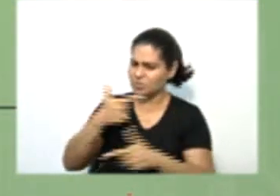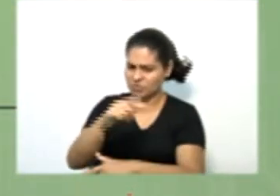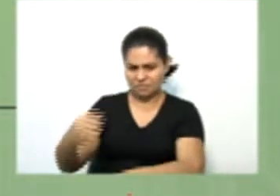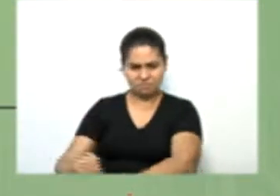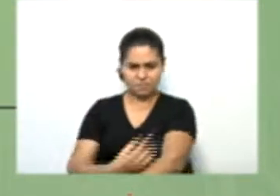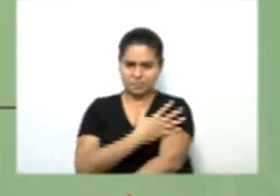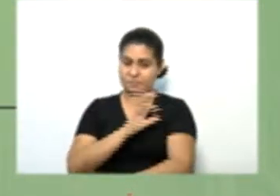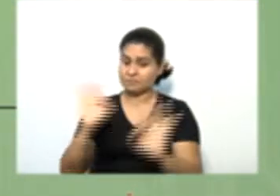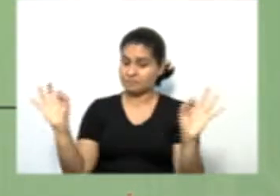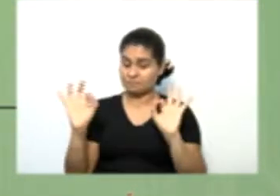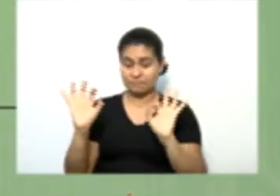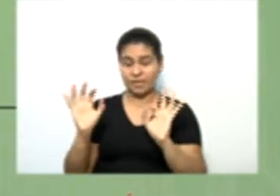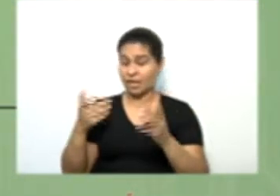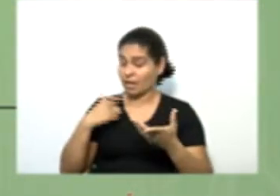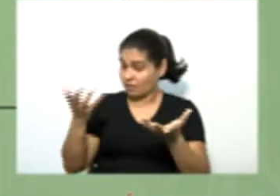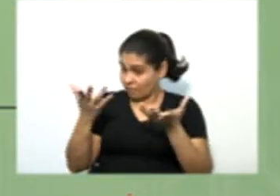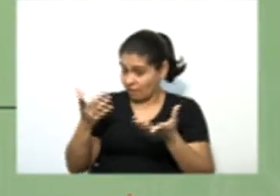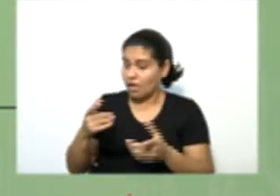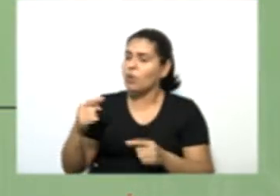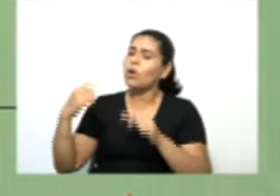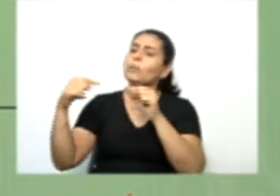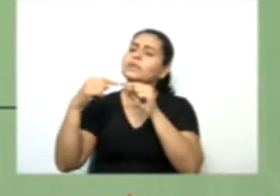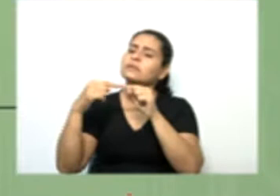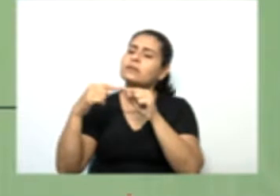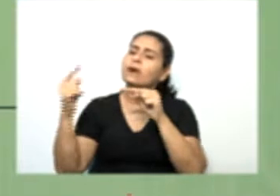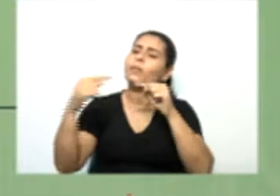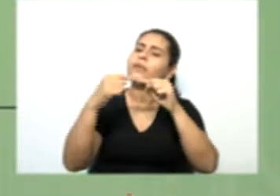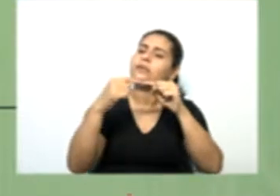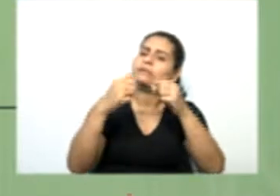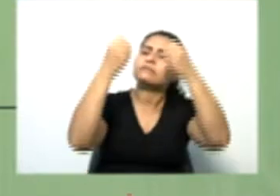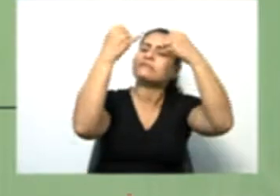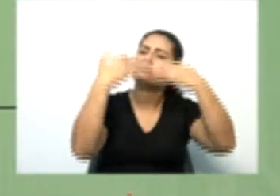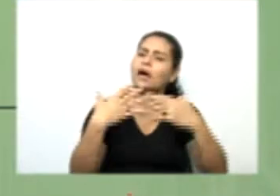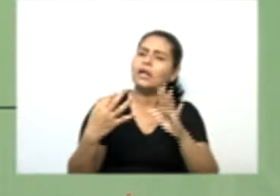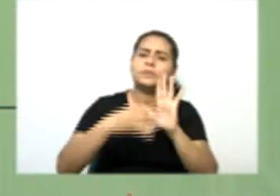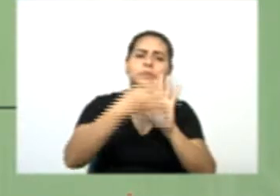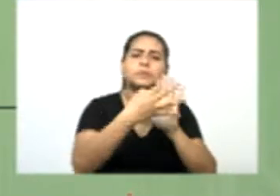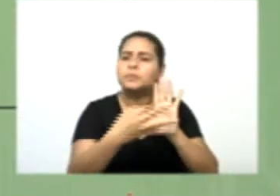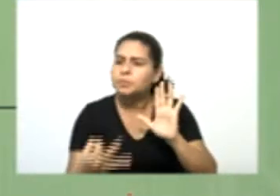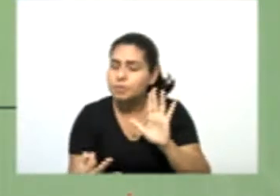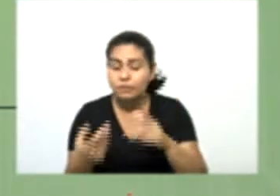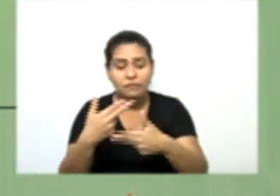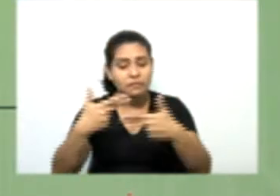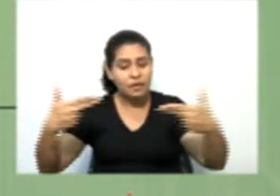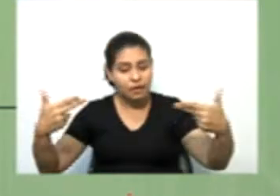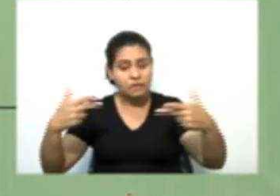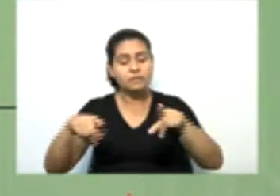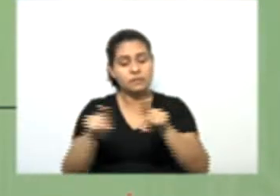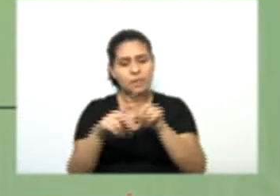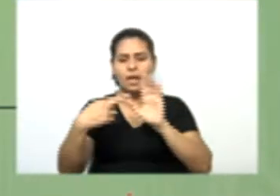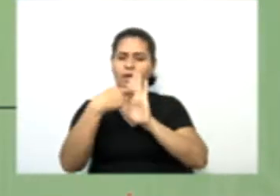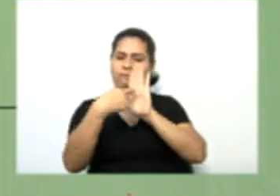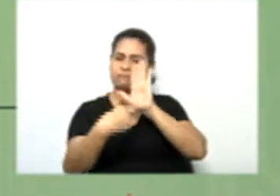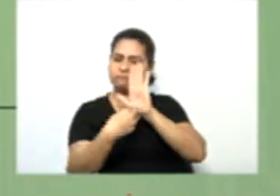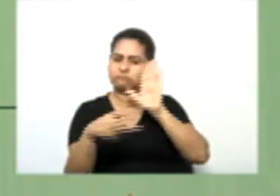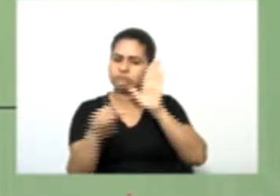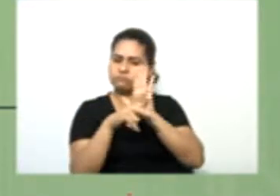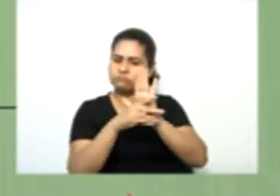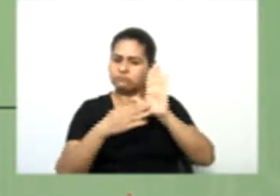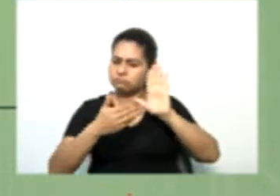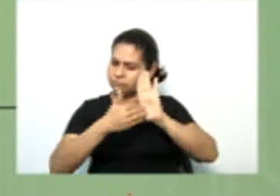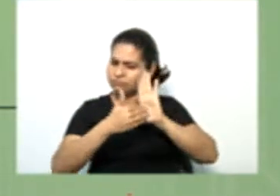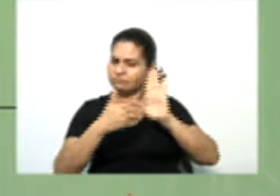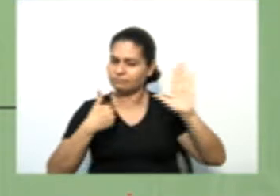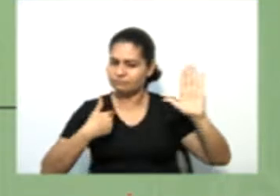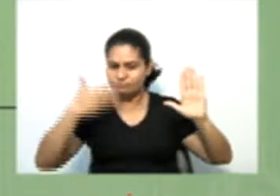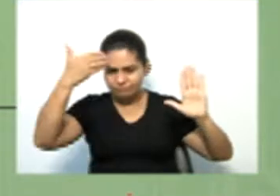emoção. Deseja sempre considerar opções, muitas opções, várias opções. Segue as normas e procedimentos de seu